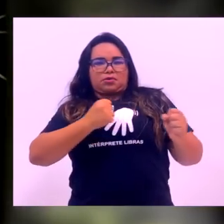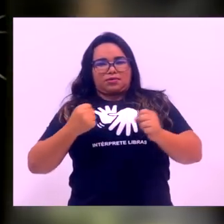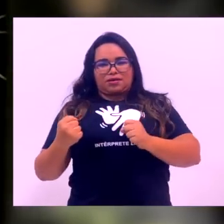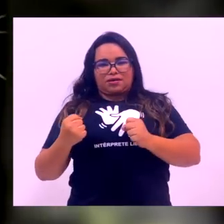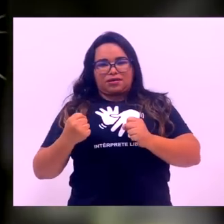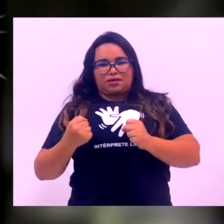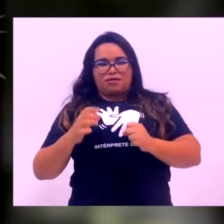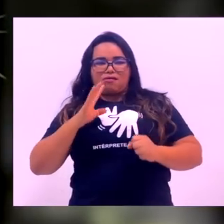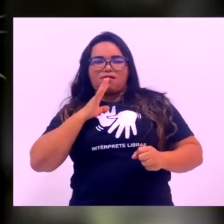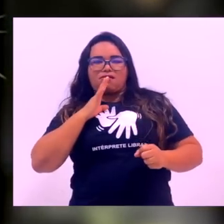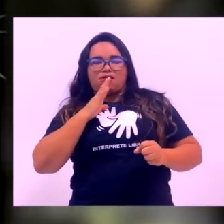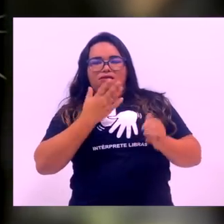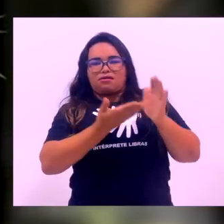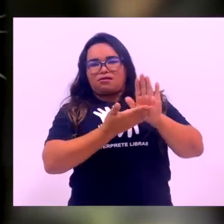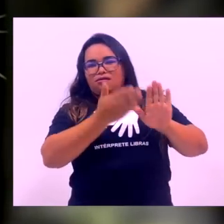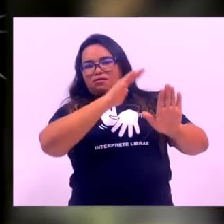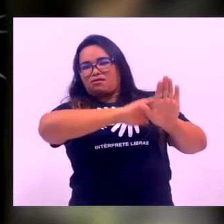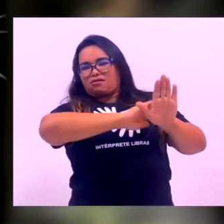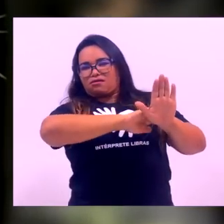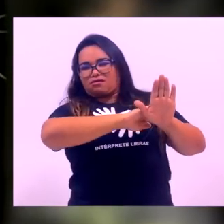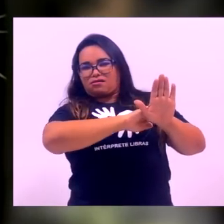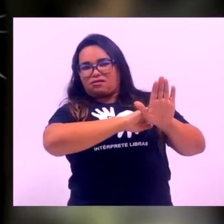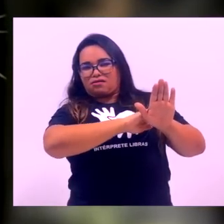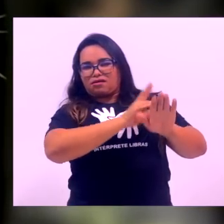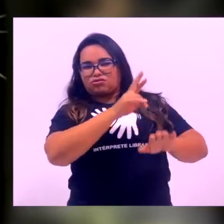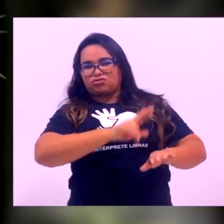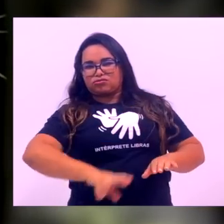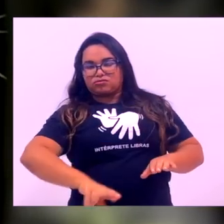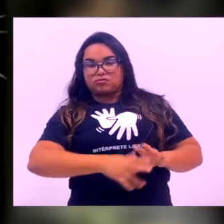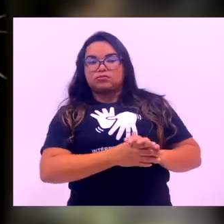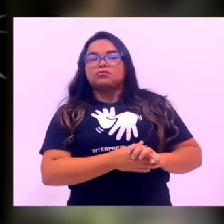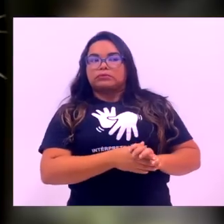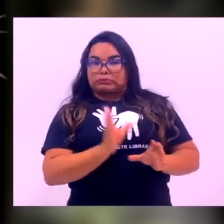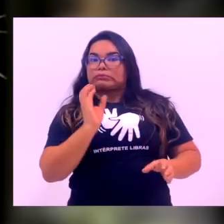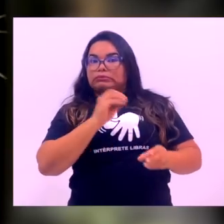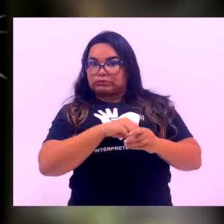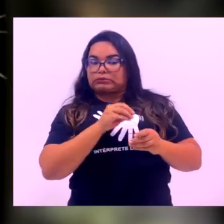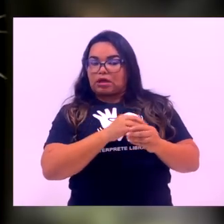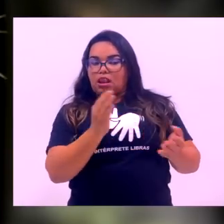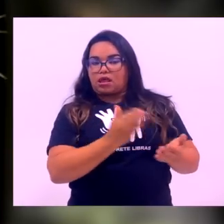ocultismo. Este conhecimento é incorporado nos livros herméticos.